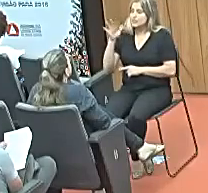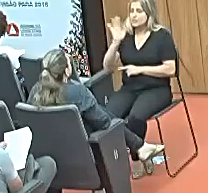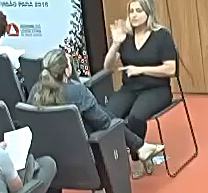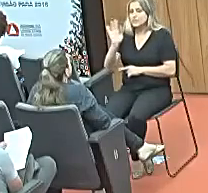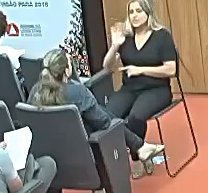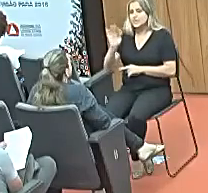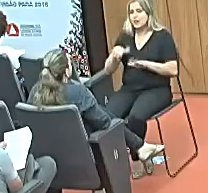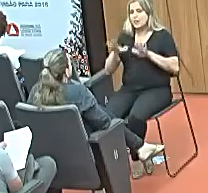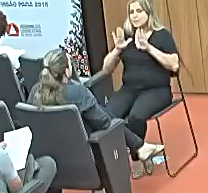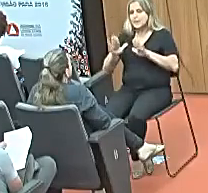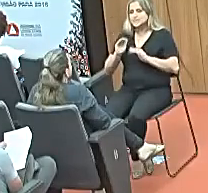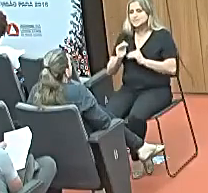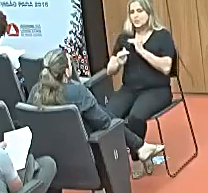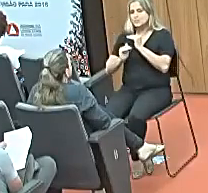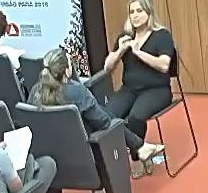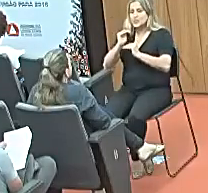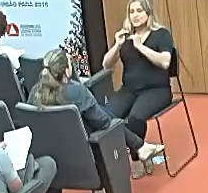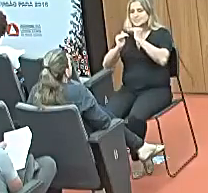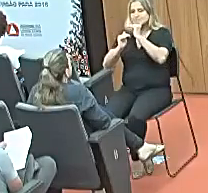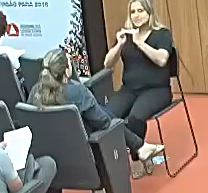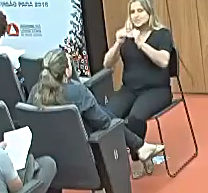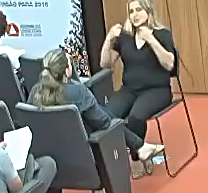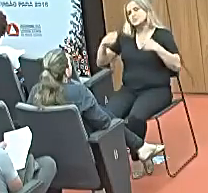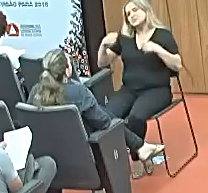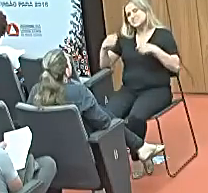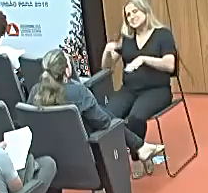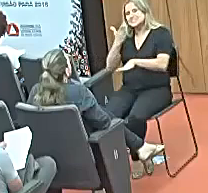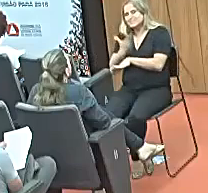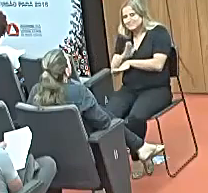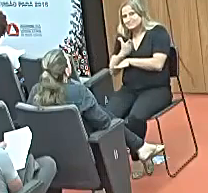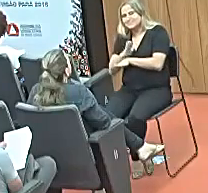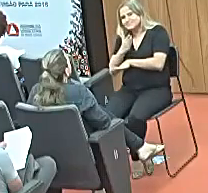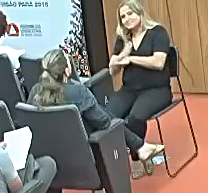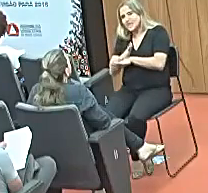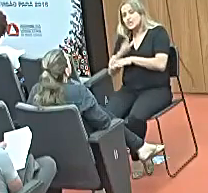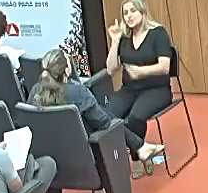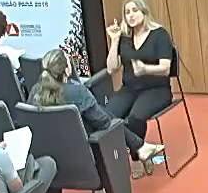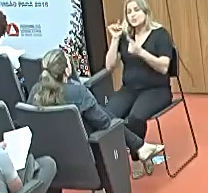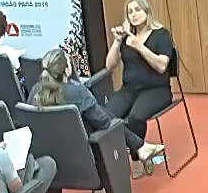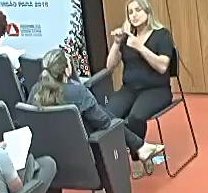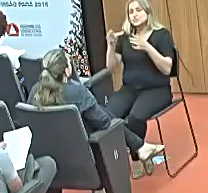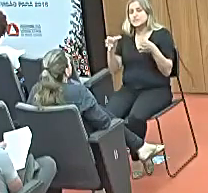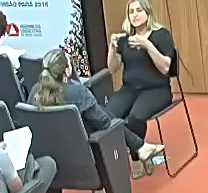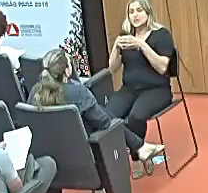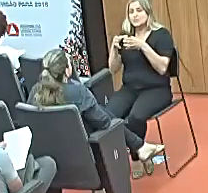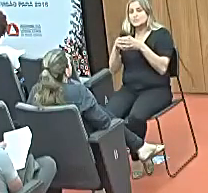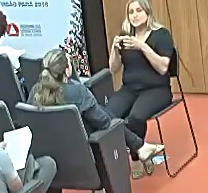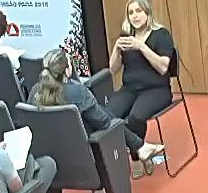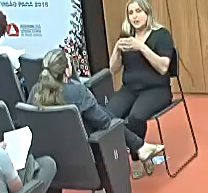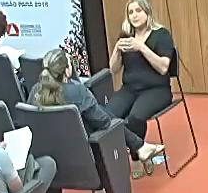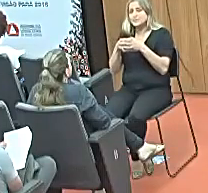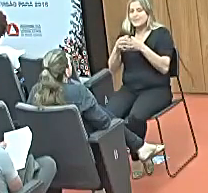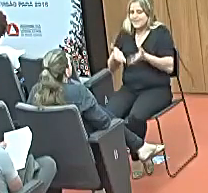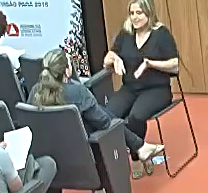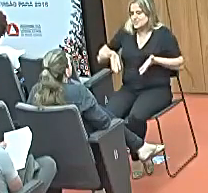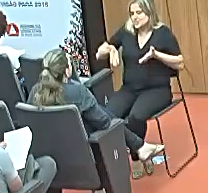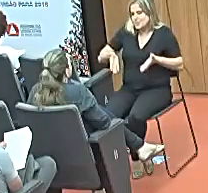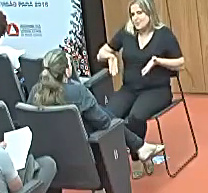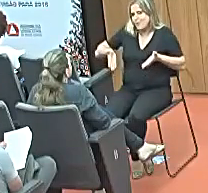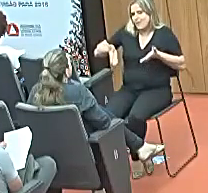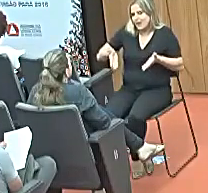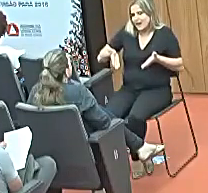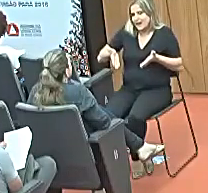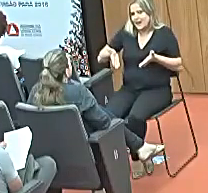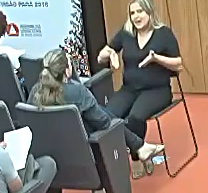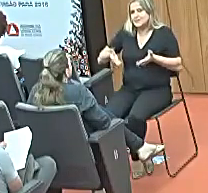o processo ainda total jean ele precisa ser aprimorado e o objetivo dessa comissão é exatamente estimular nessa maior